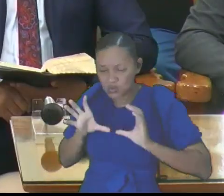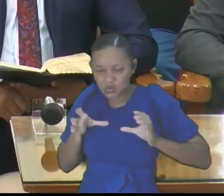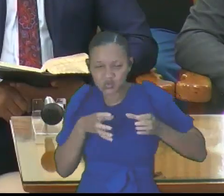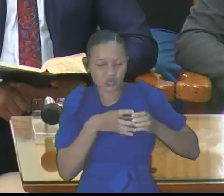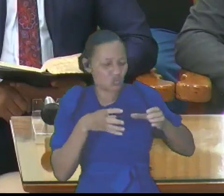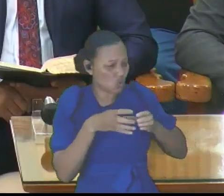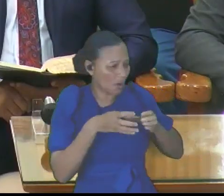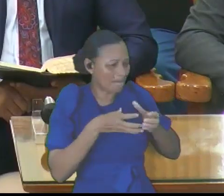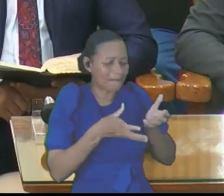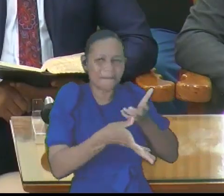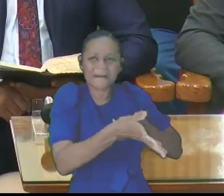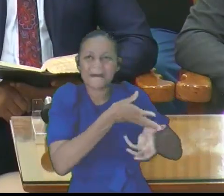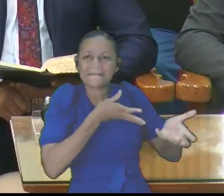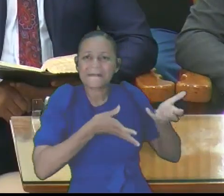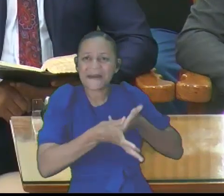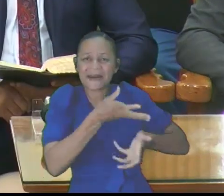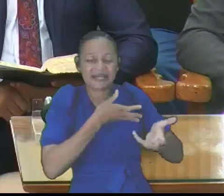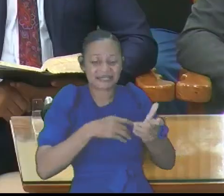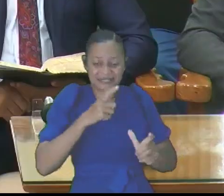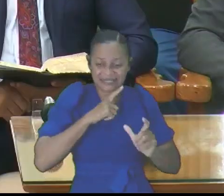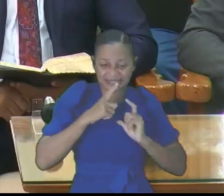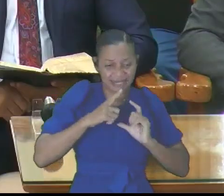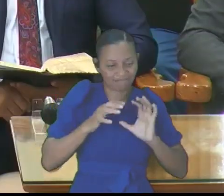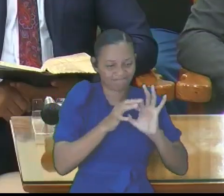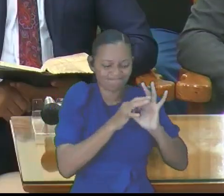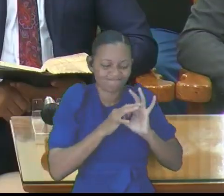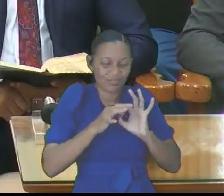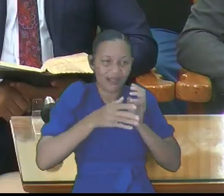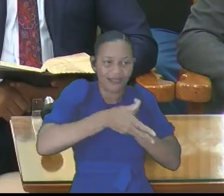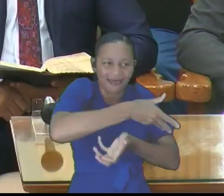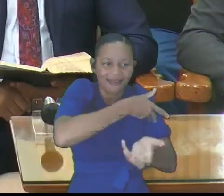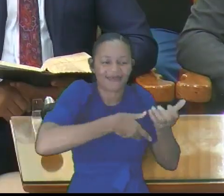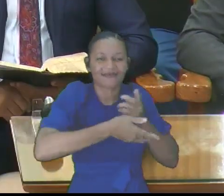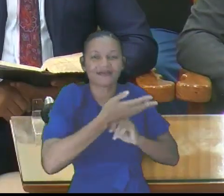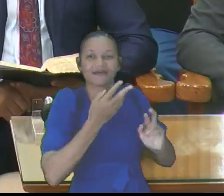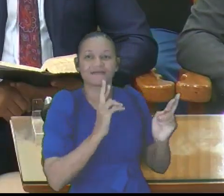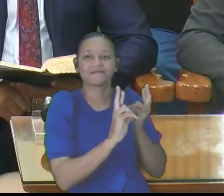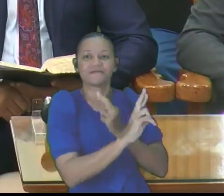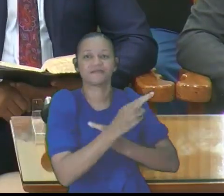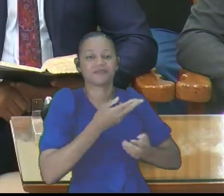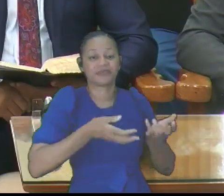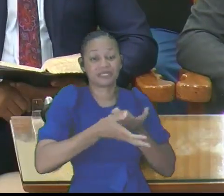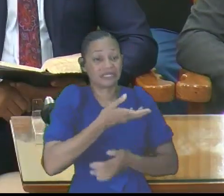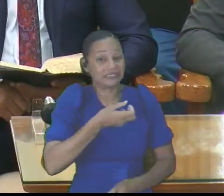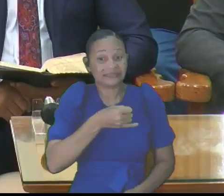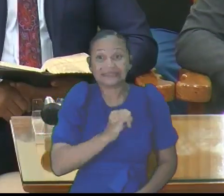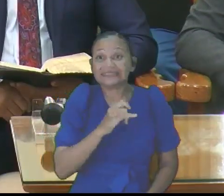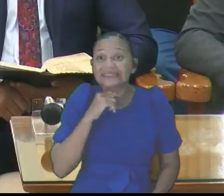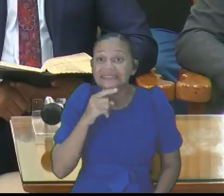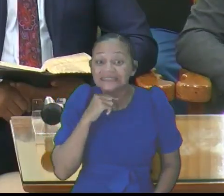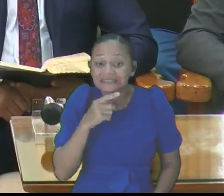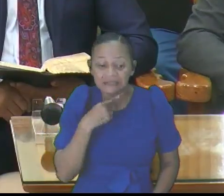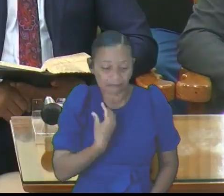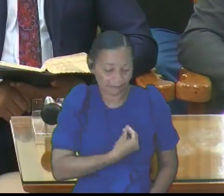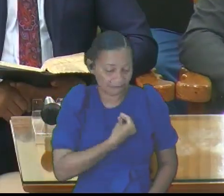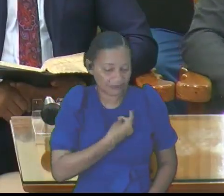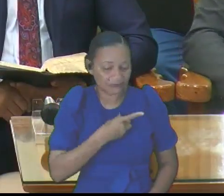ele comungue, que ele tenha comunhão com aquele grupo. Senão a vida não é